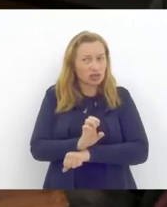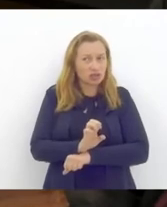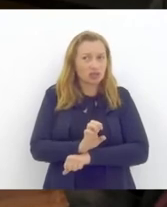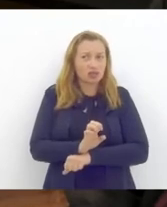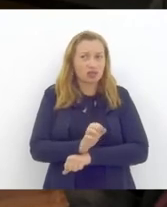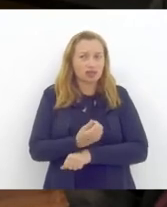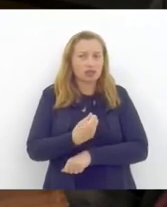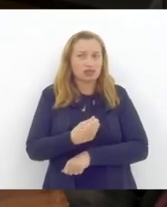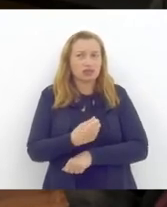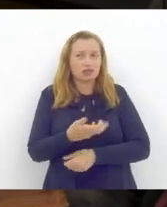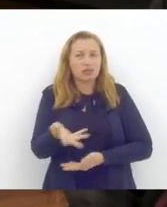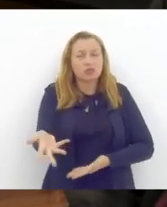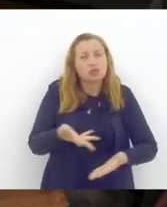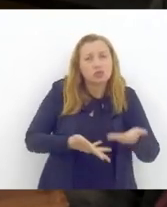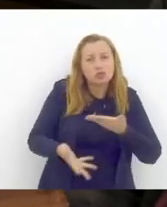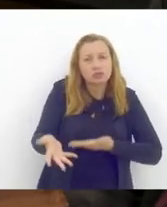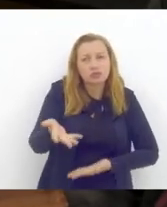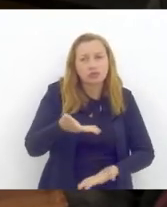de colaboração.